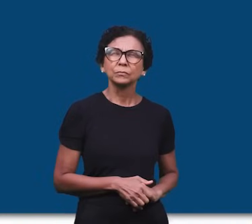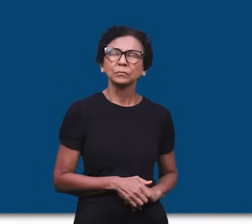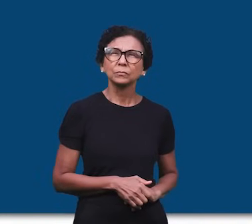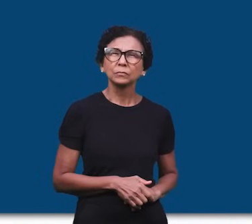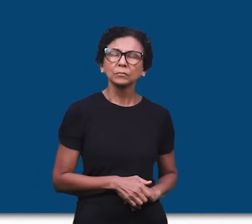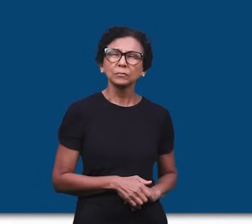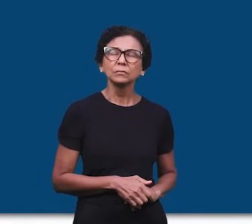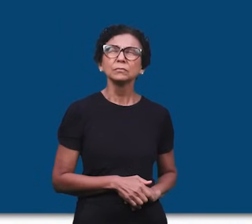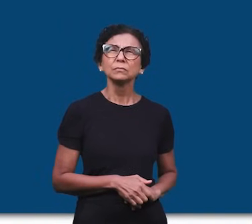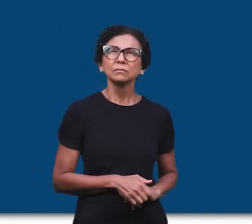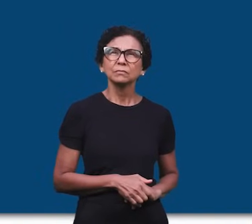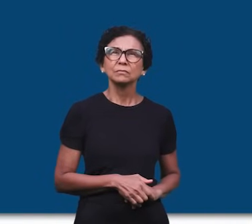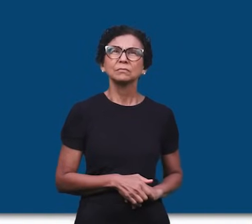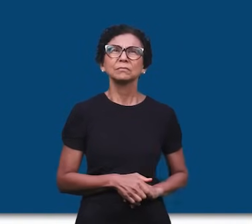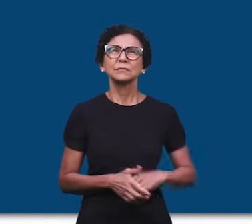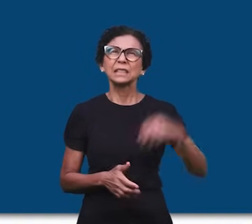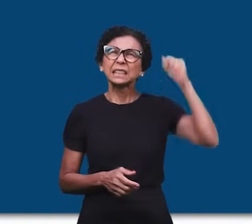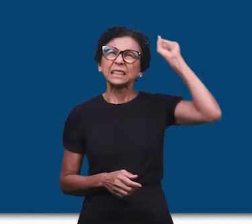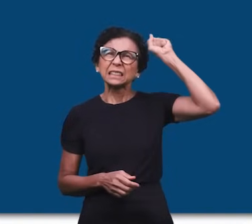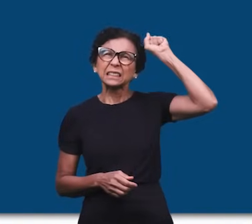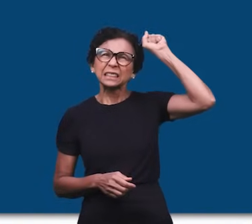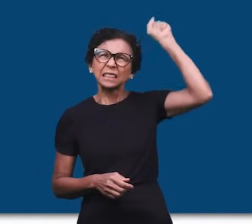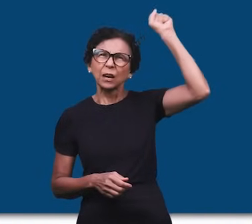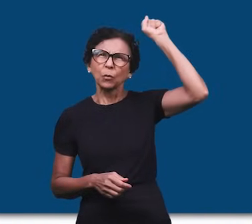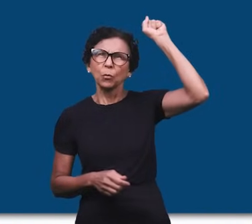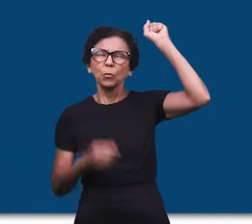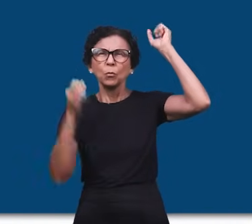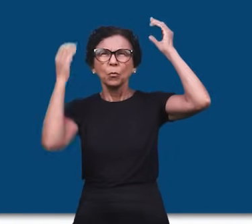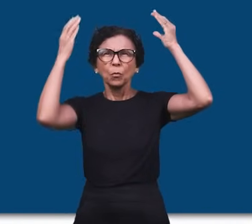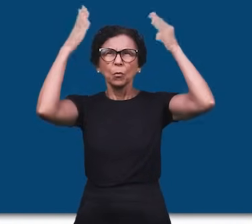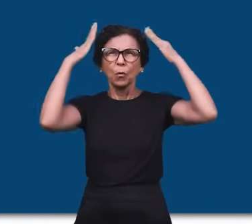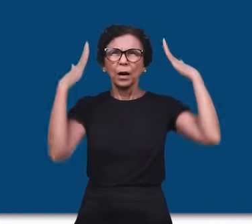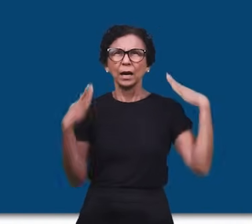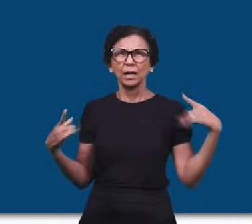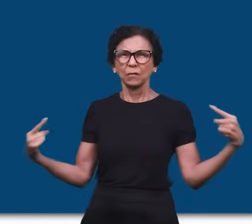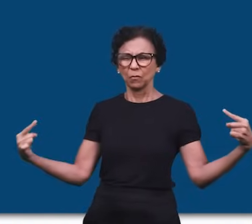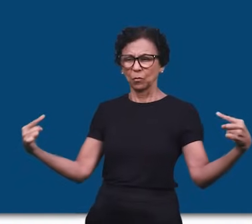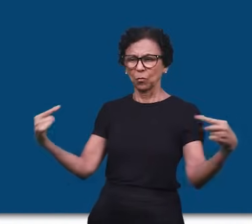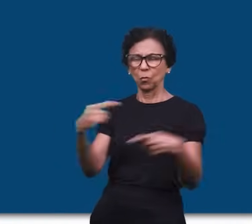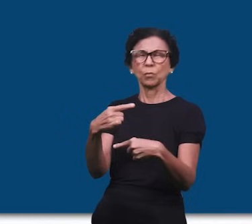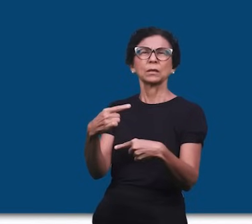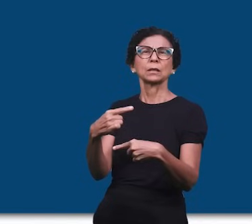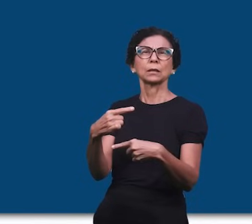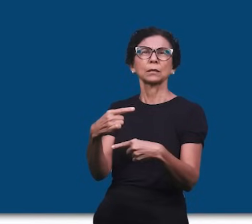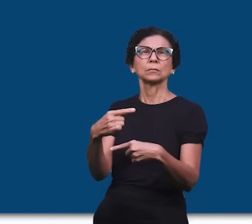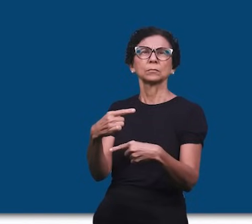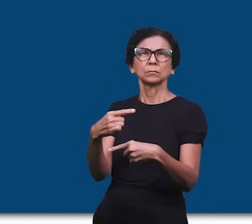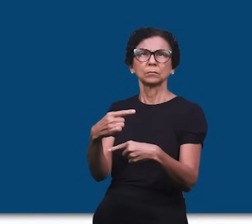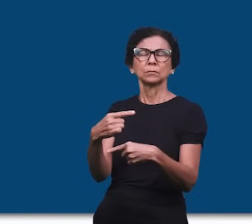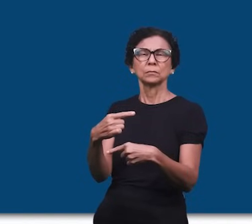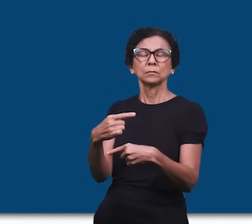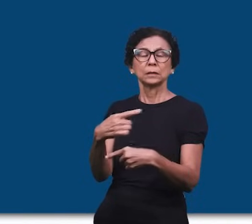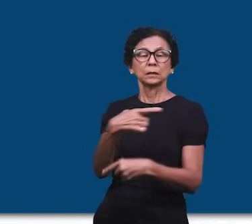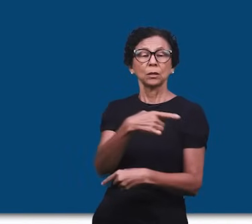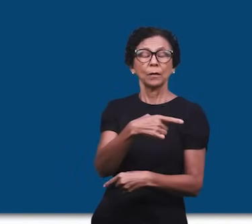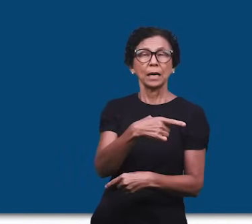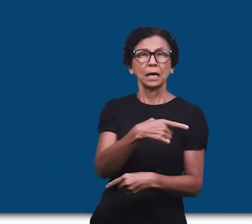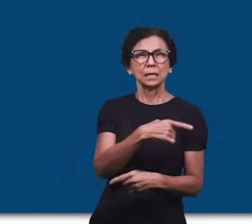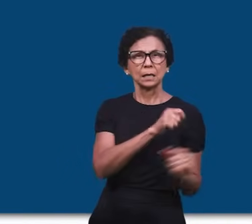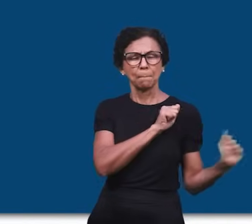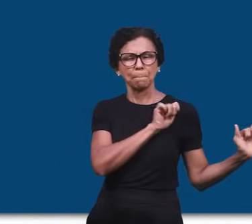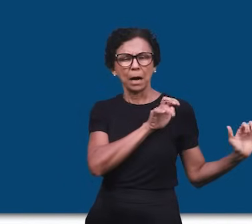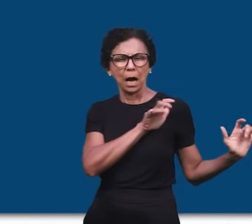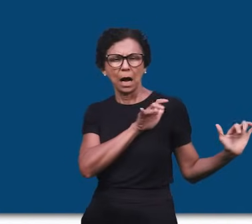saiu contra eles com um exército de 1000 milhares e 300 carro e chegou até Maressa. Então Asa